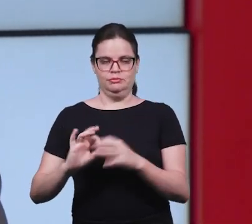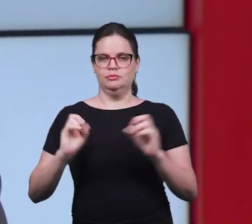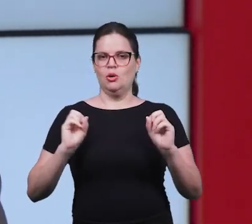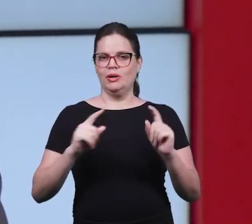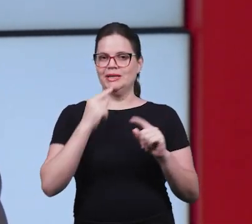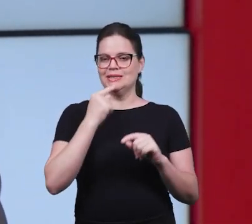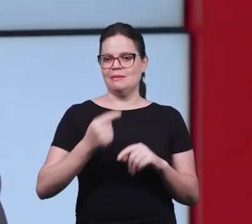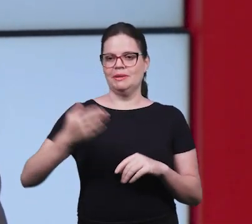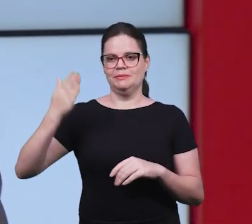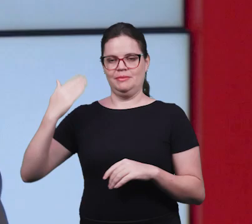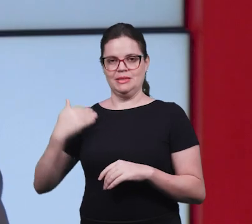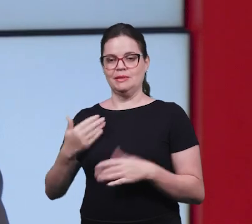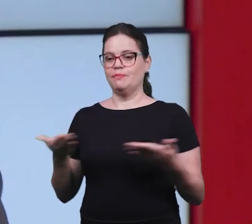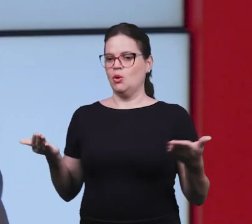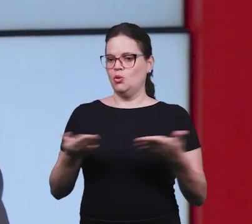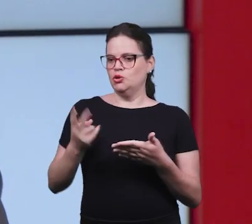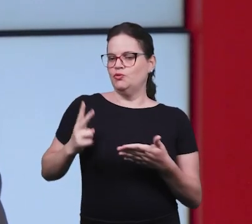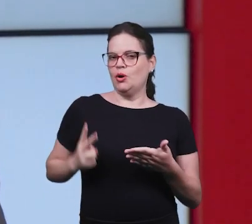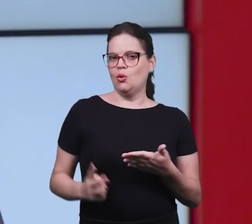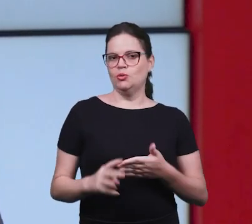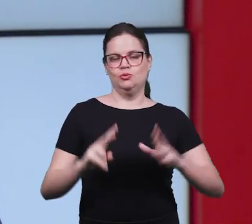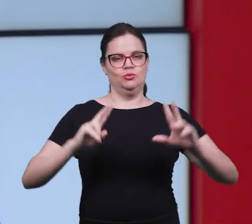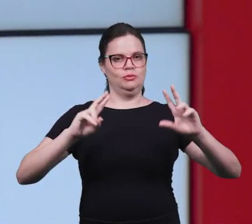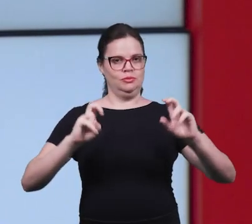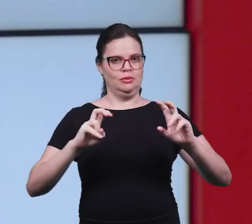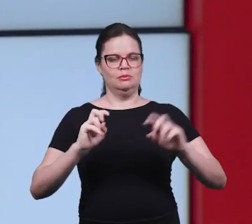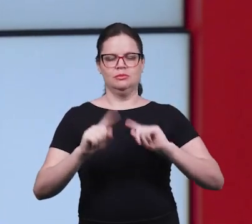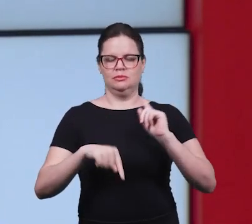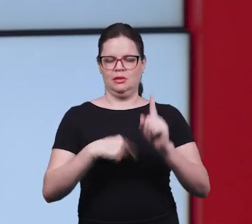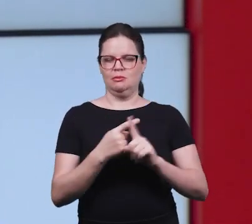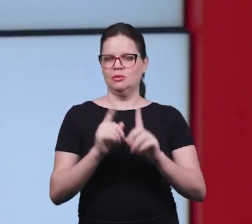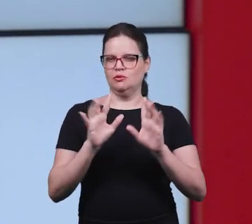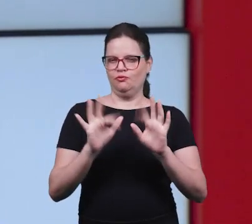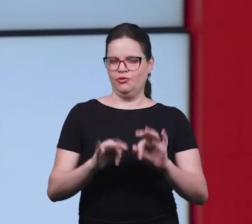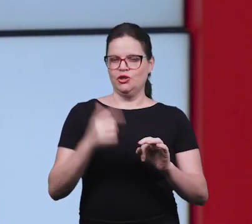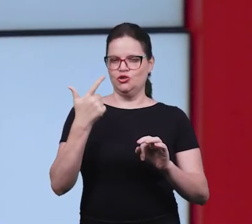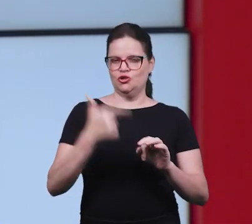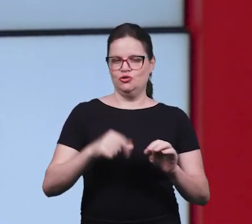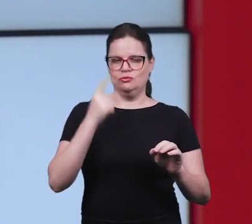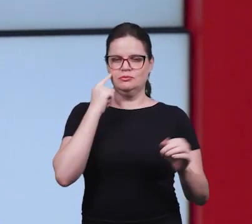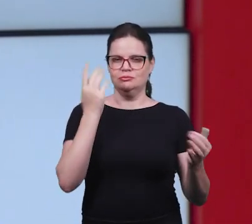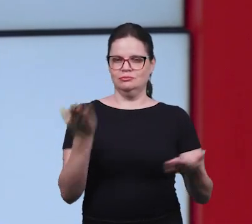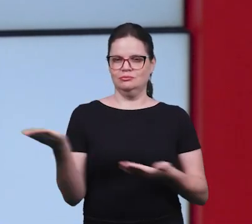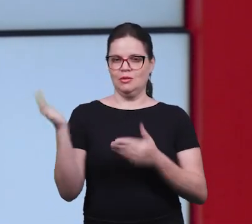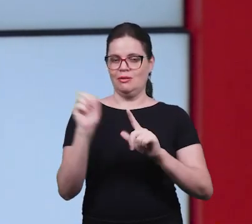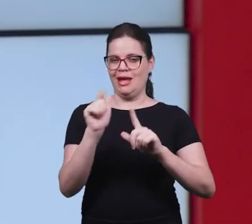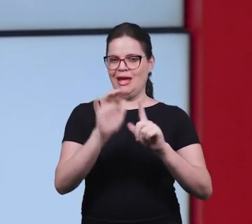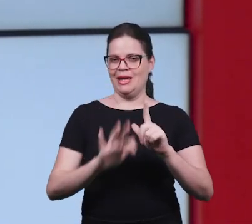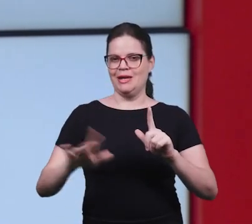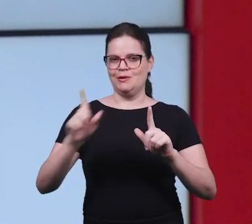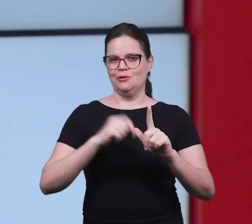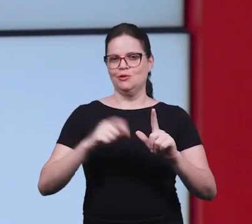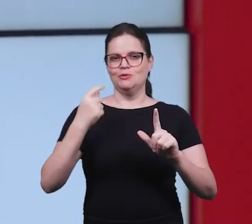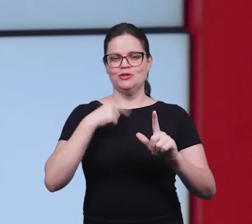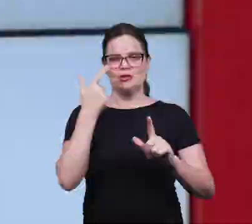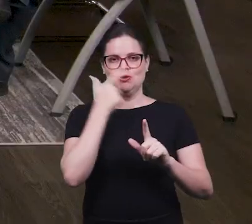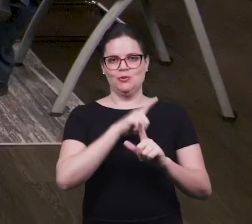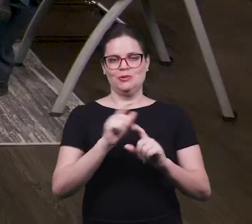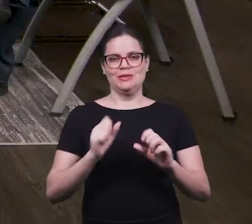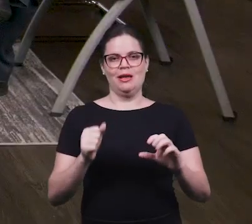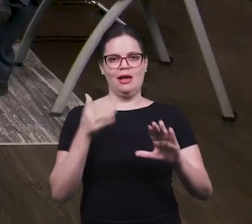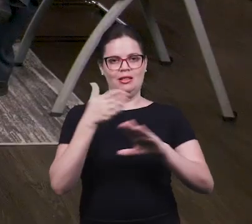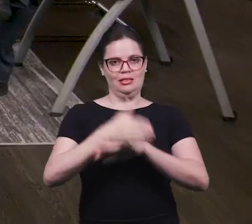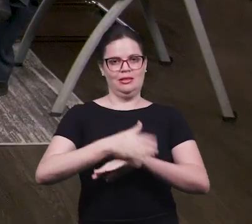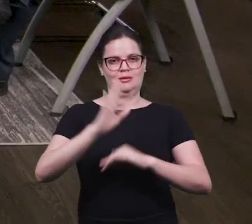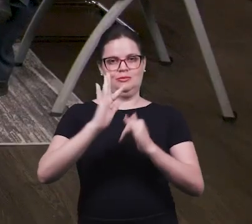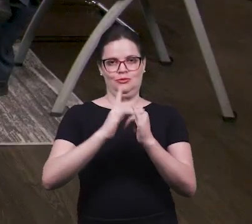passada. Então está feito o convite. Ao final desse programa eu volto novamente com o QR Code para você acessar o nosso canal no YouTube, tá bom? Agora